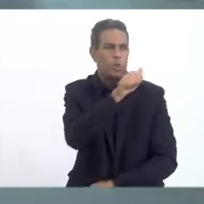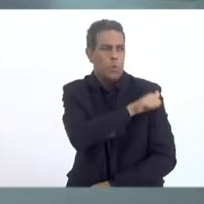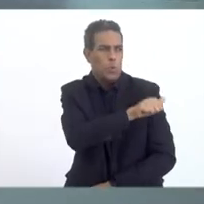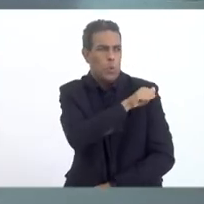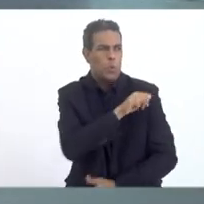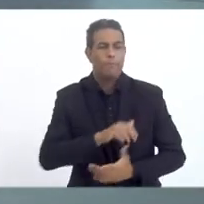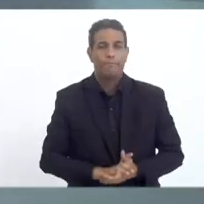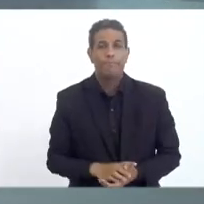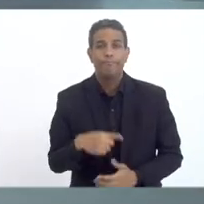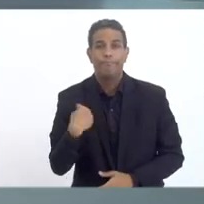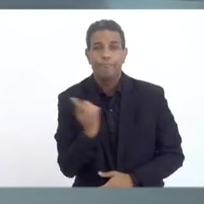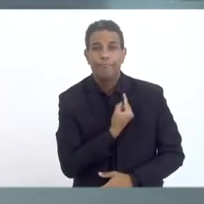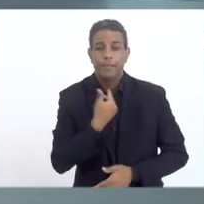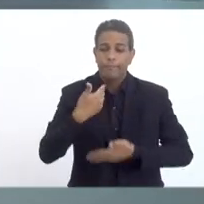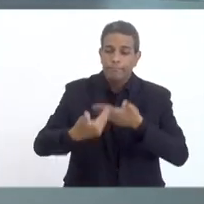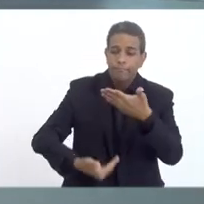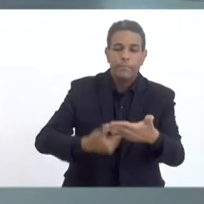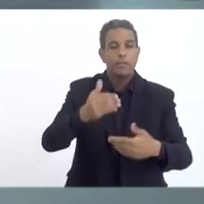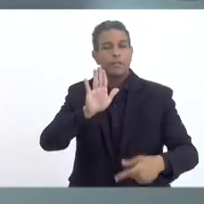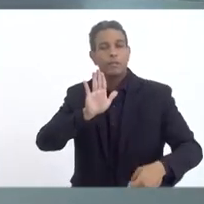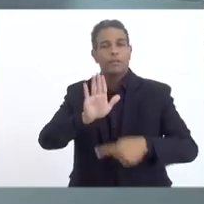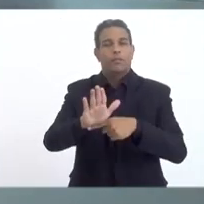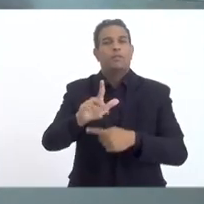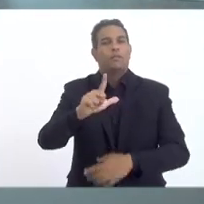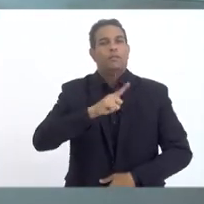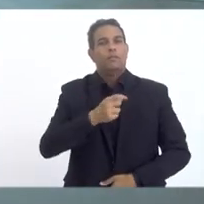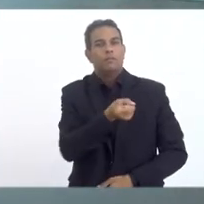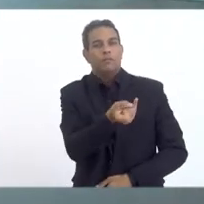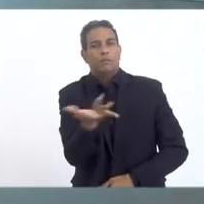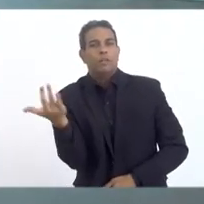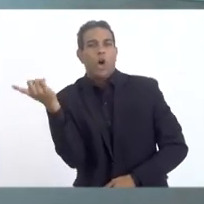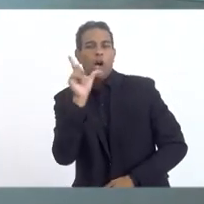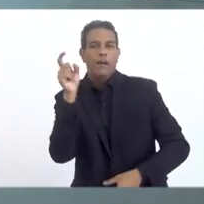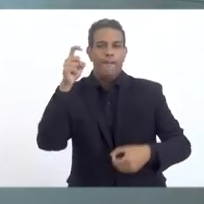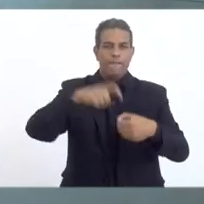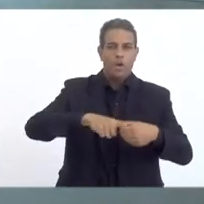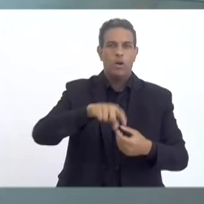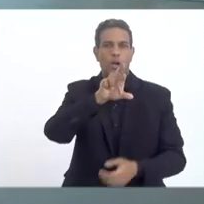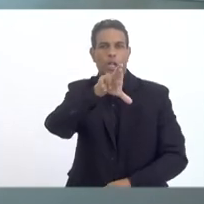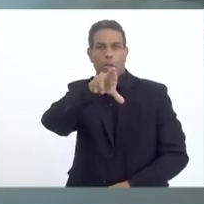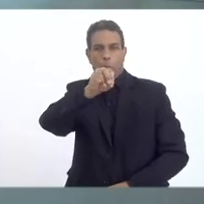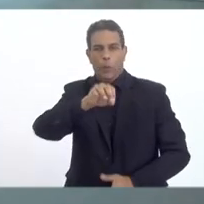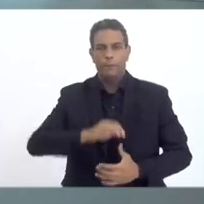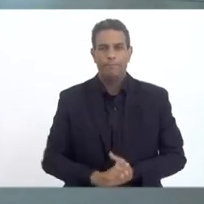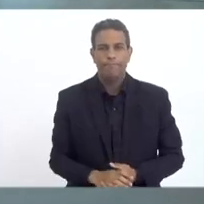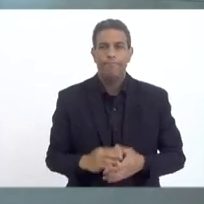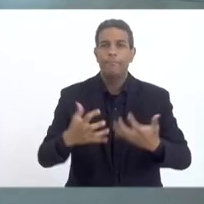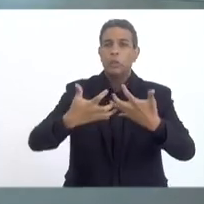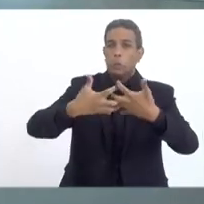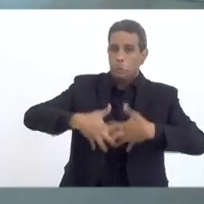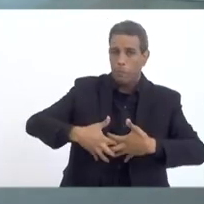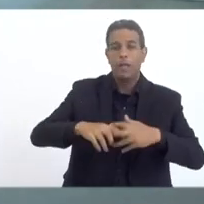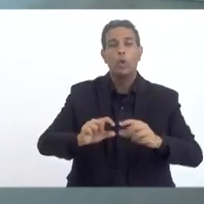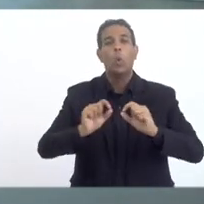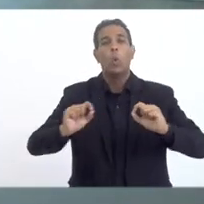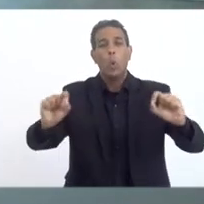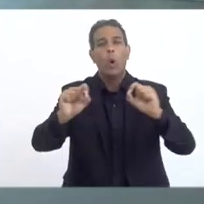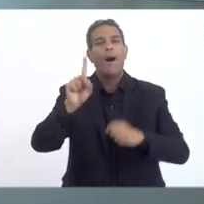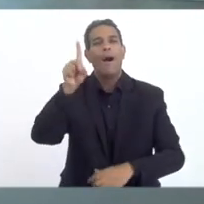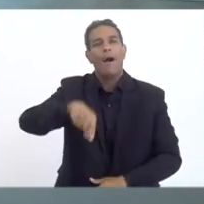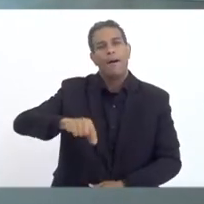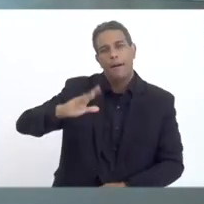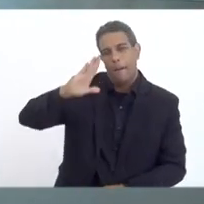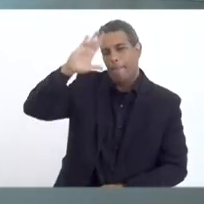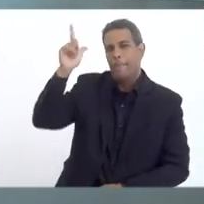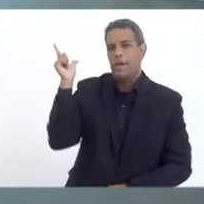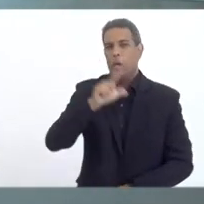Então, essa é a carreira que vai ajudar a trazer esses recursos de volta para o Estado. As funções de planejamento e orçamento são fundamentais